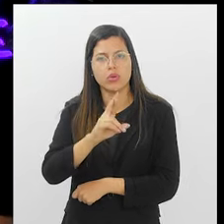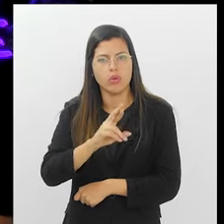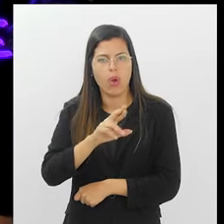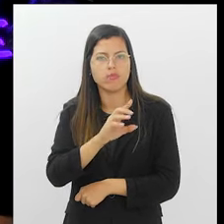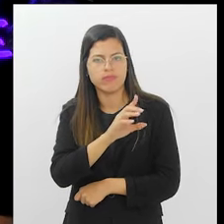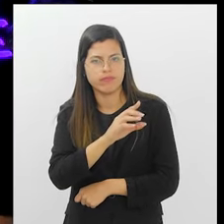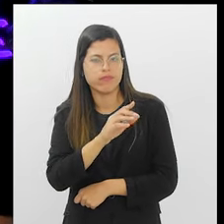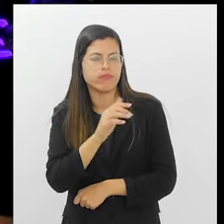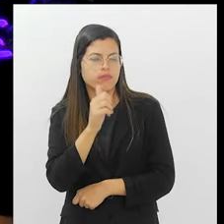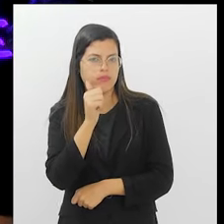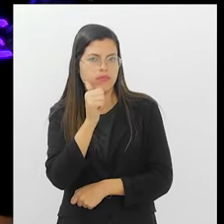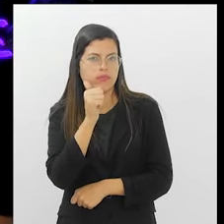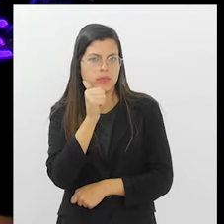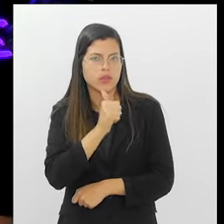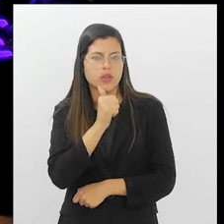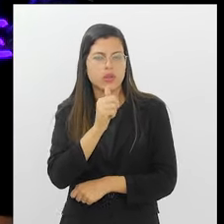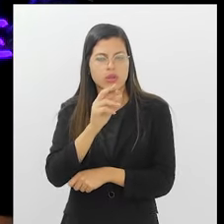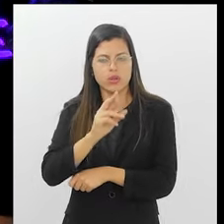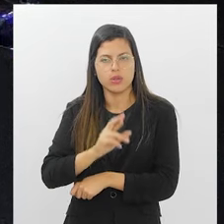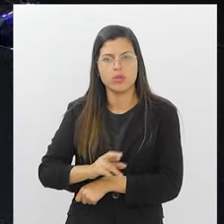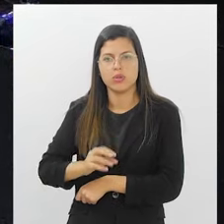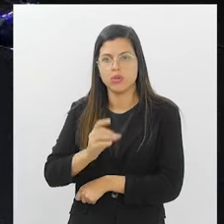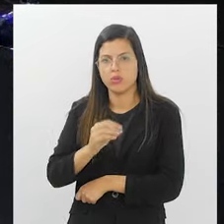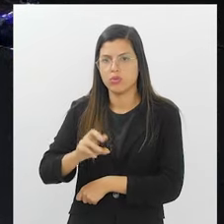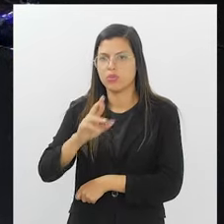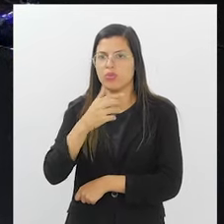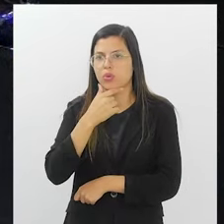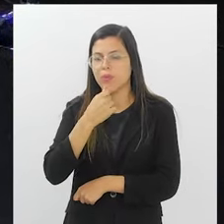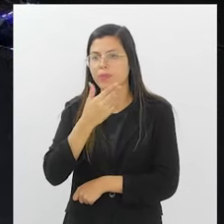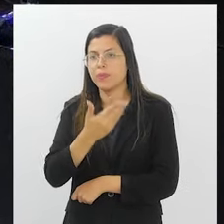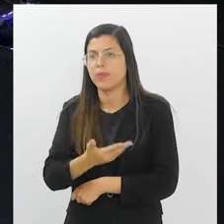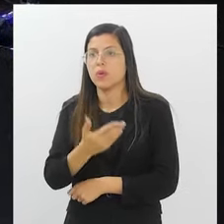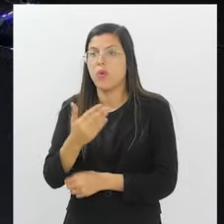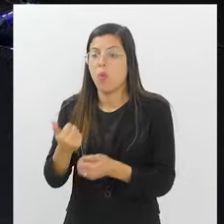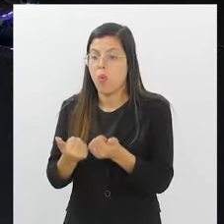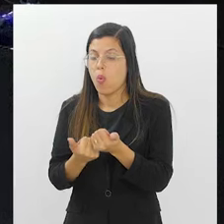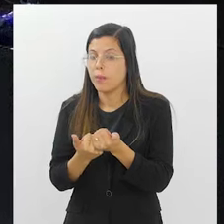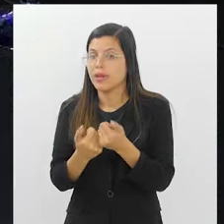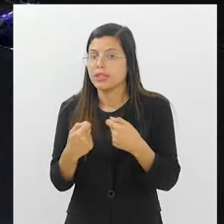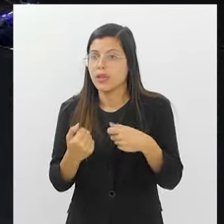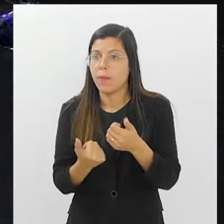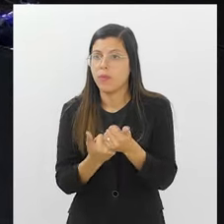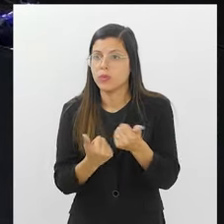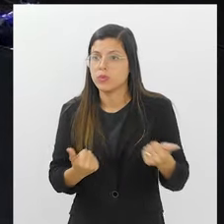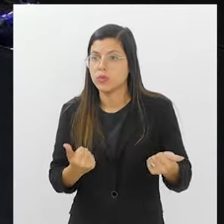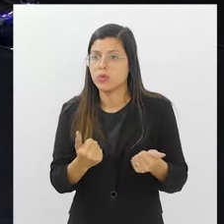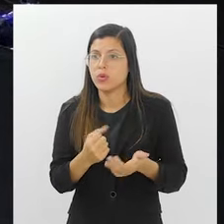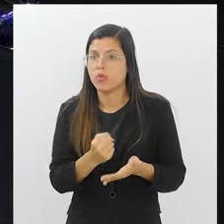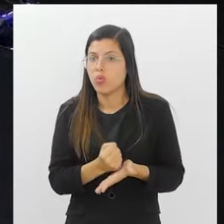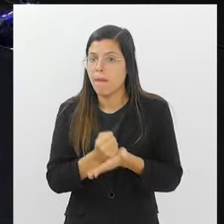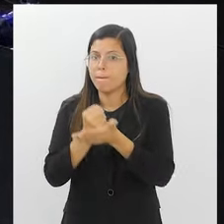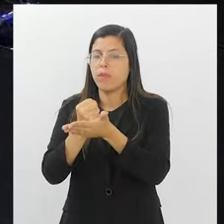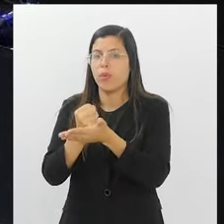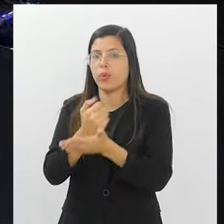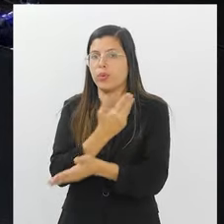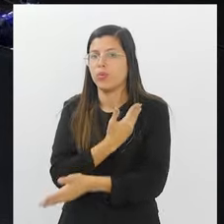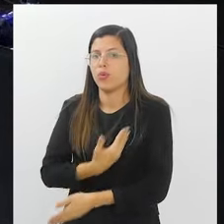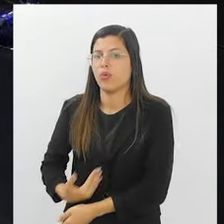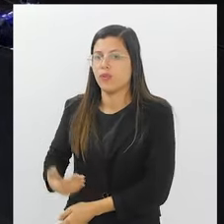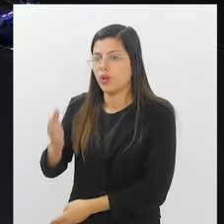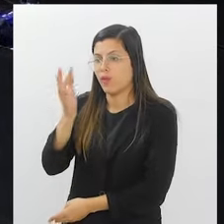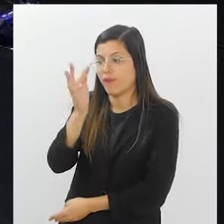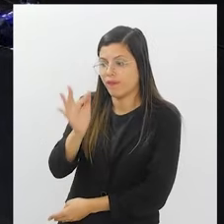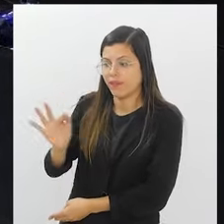e doutora... O apoio do nosso governo federal. Precisamos muito, né? Como também já